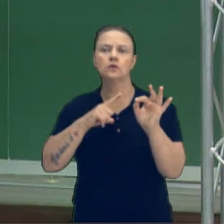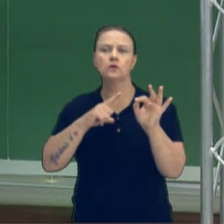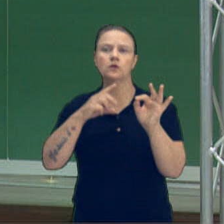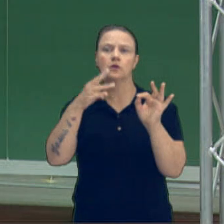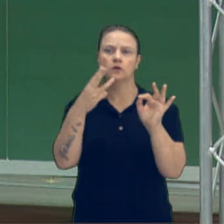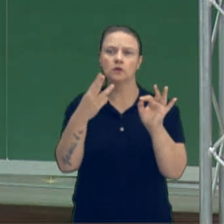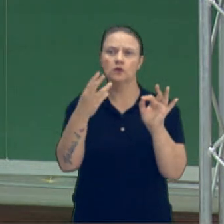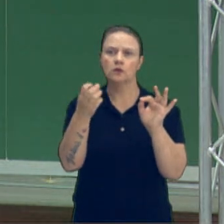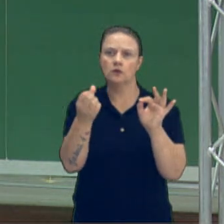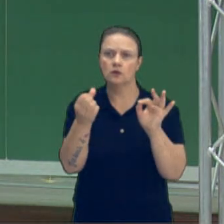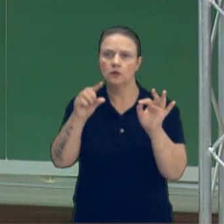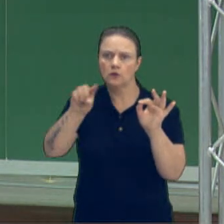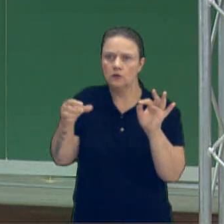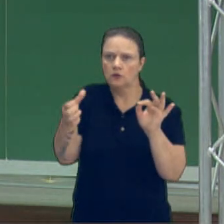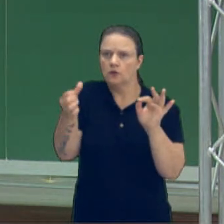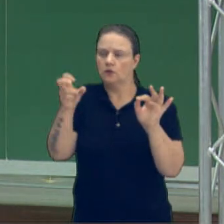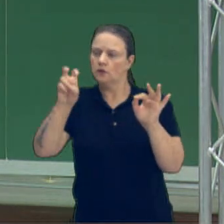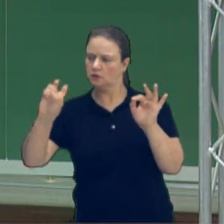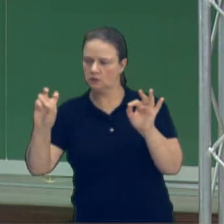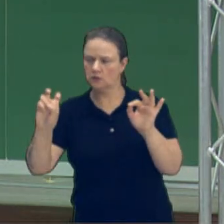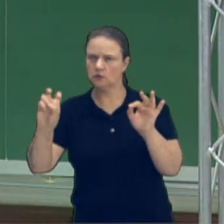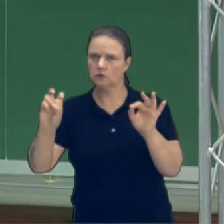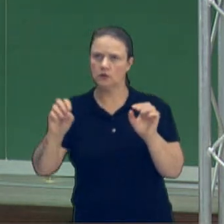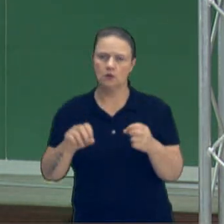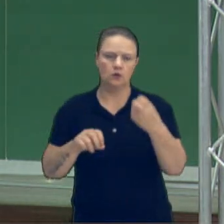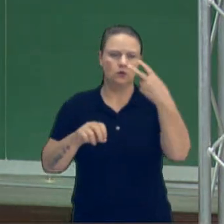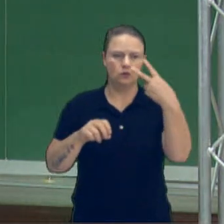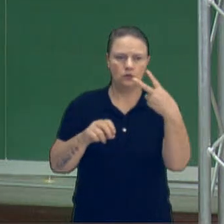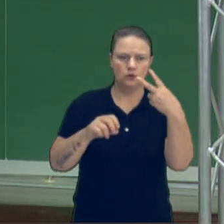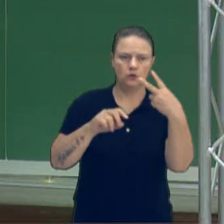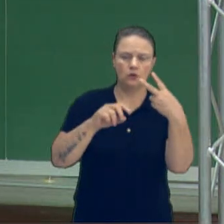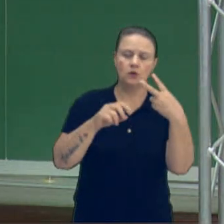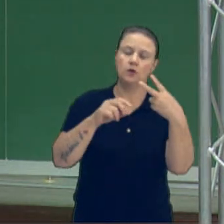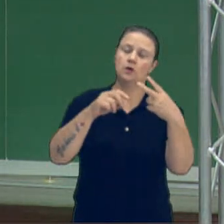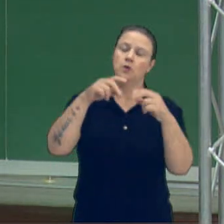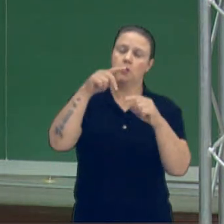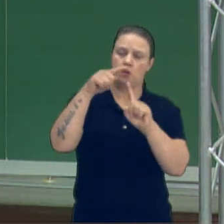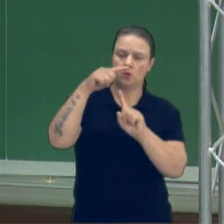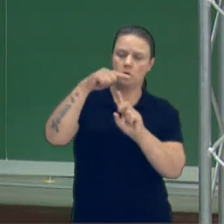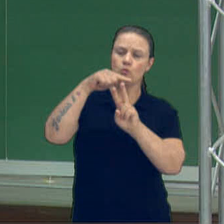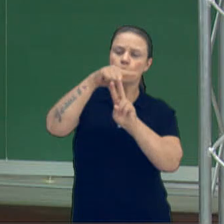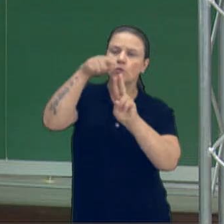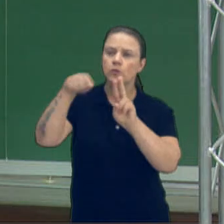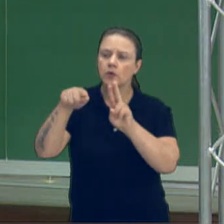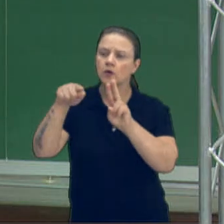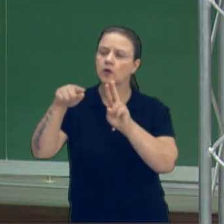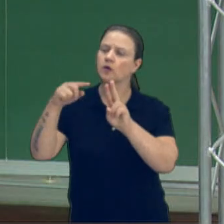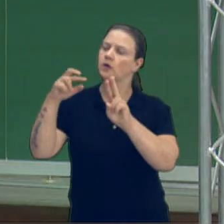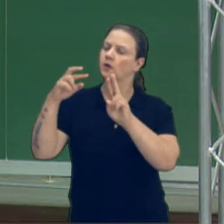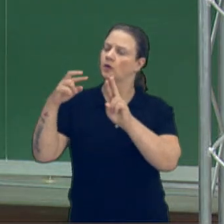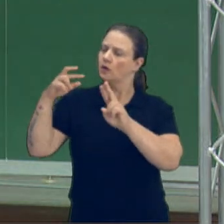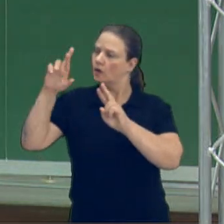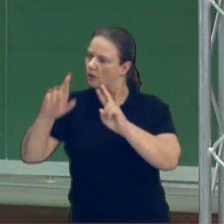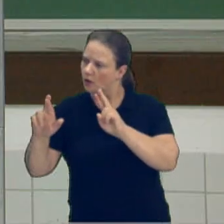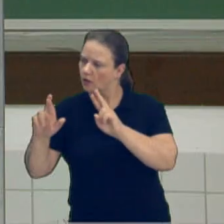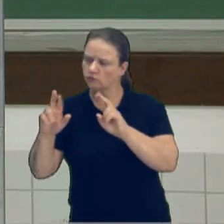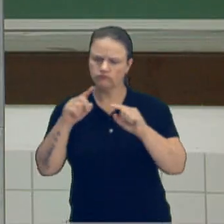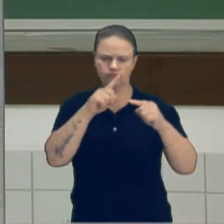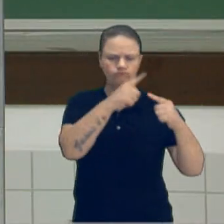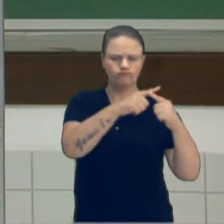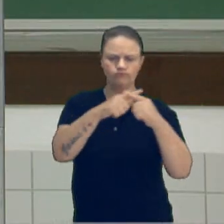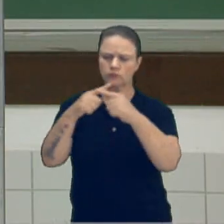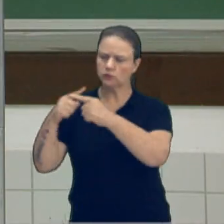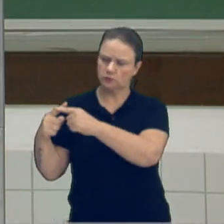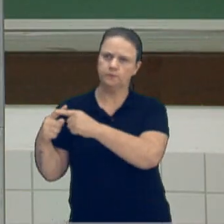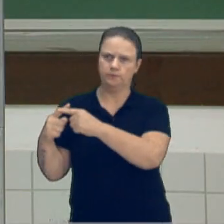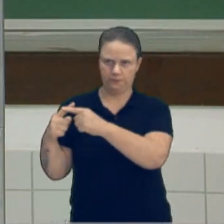circunferência, a gente vai ter o quê? 2 vezes π vezes o raio, tá certo? Só que a gente vai ter o quê? Eu vou montar o